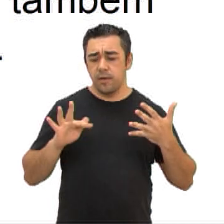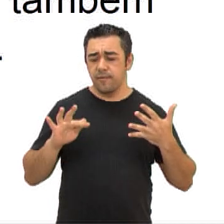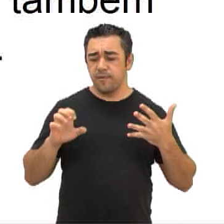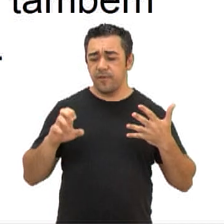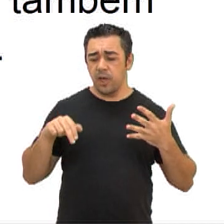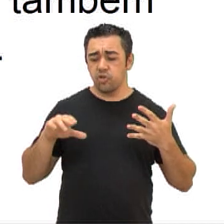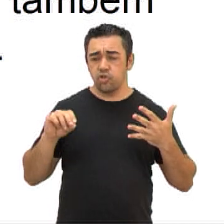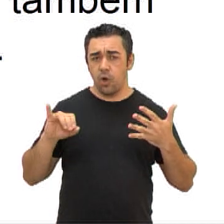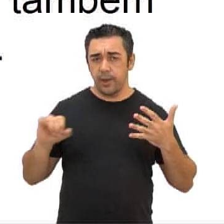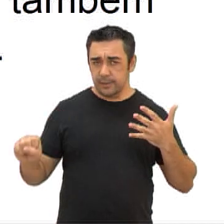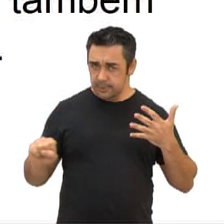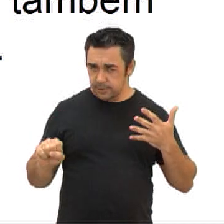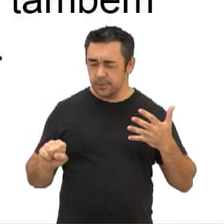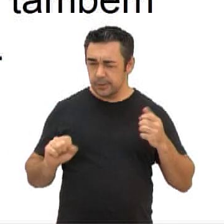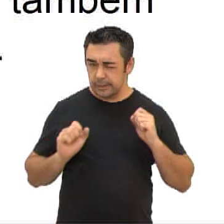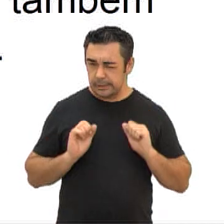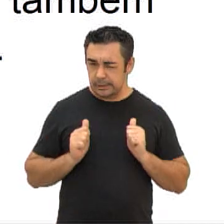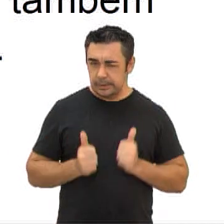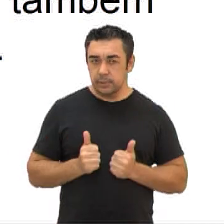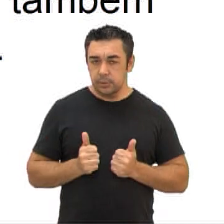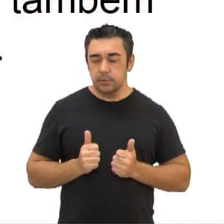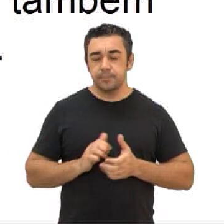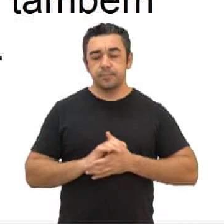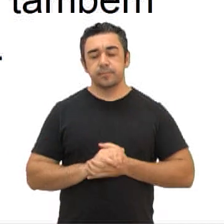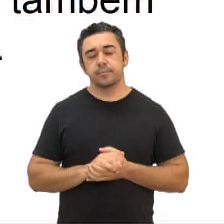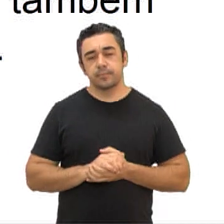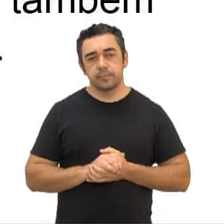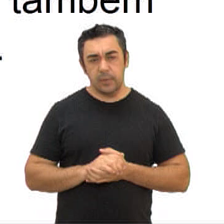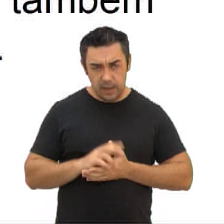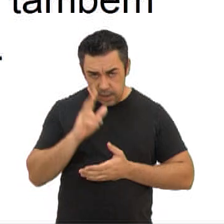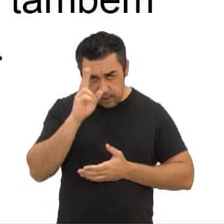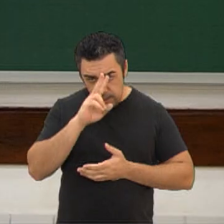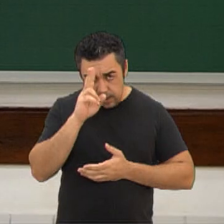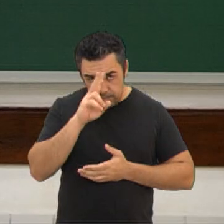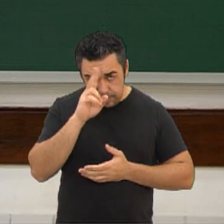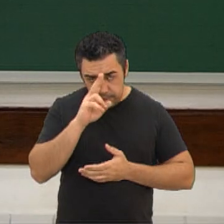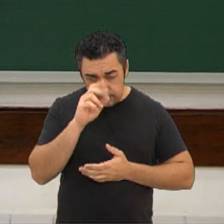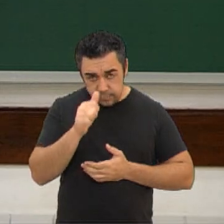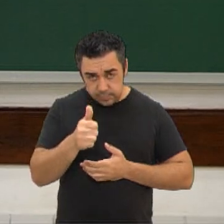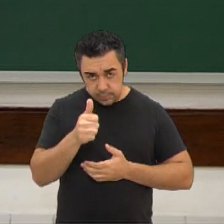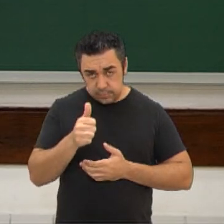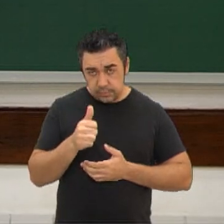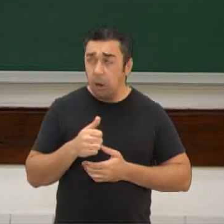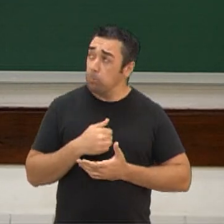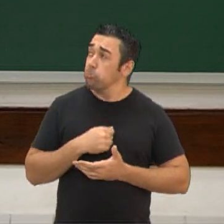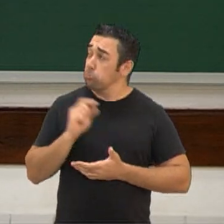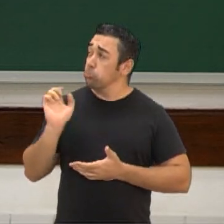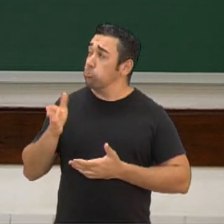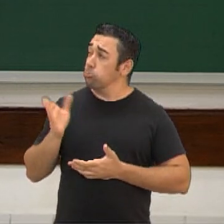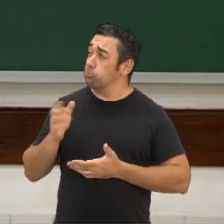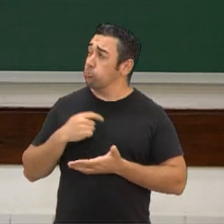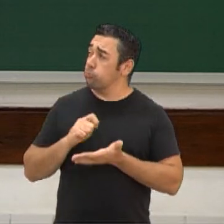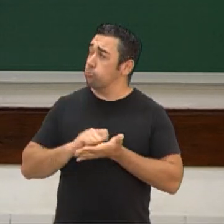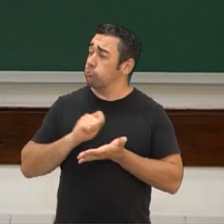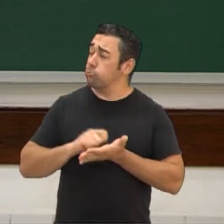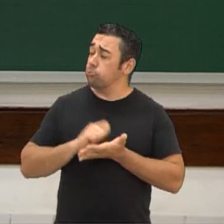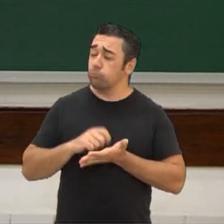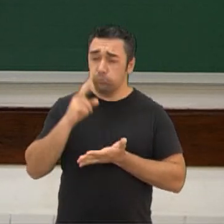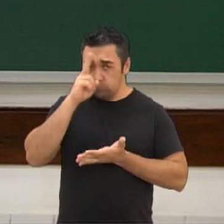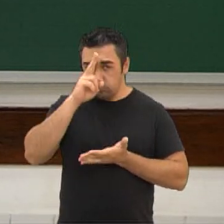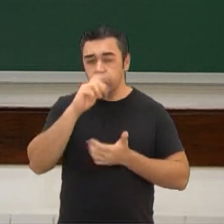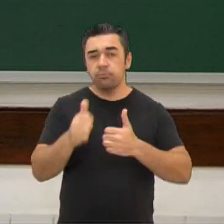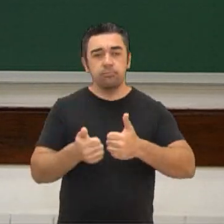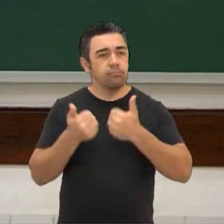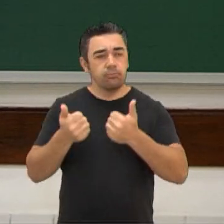tiofenóis. Certinho? Belezinha? Tranquilo? Lembra de tudo isso? Professor, lembro, eu tenho aqui anotado aqui.